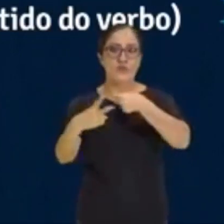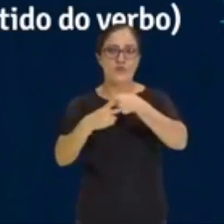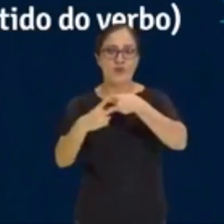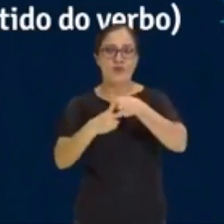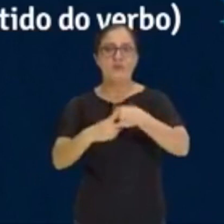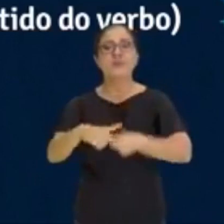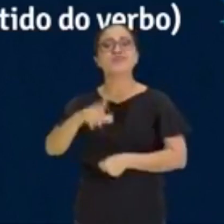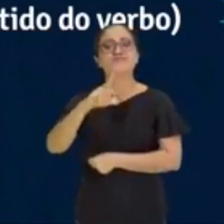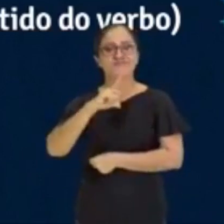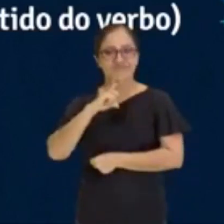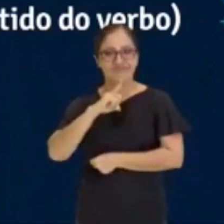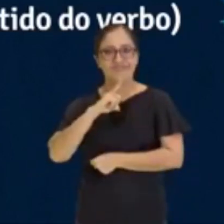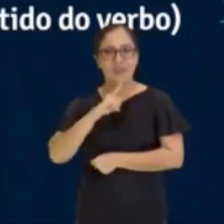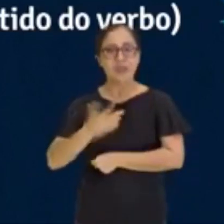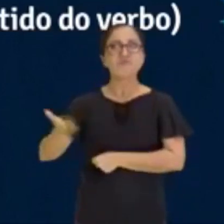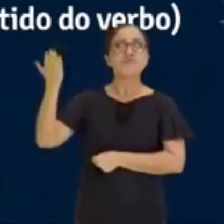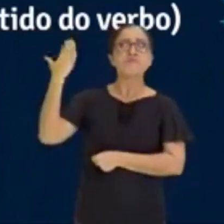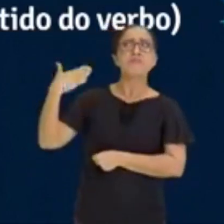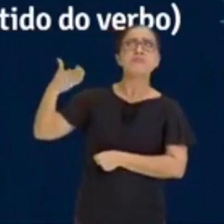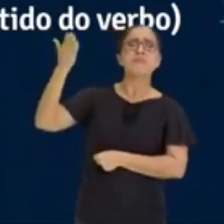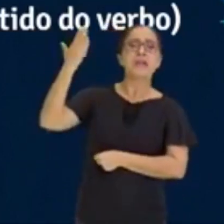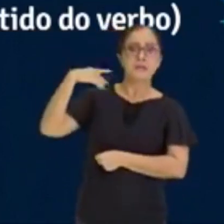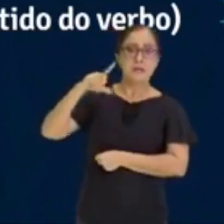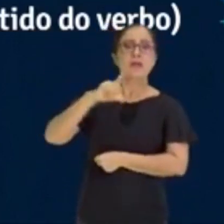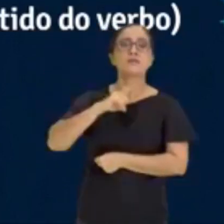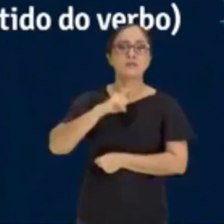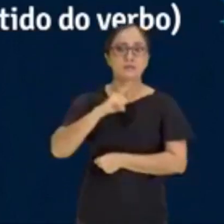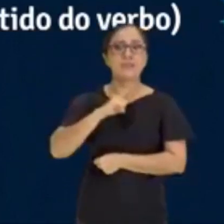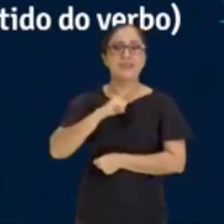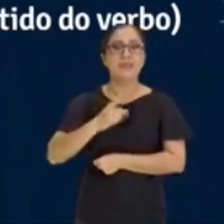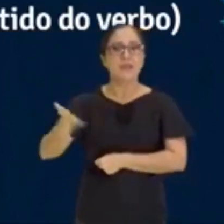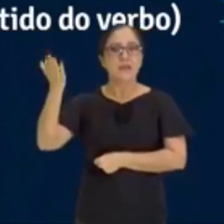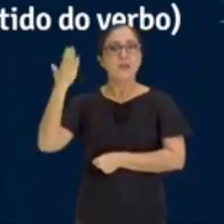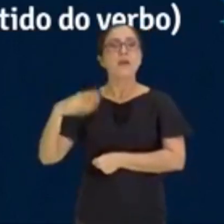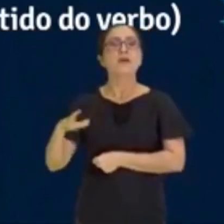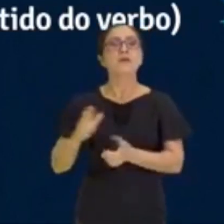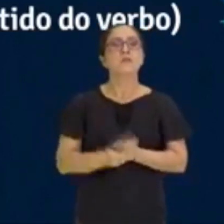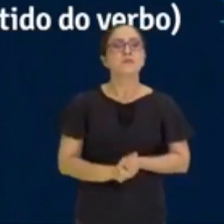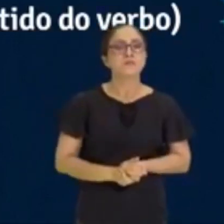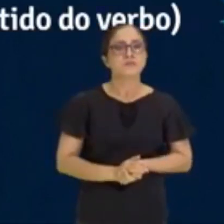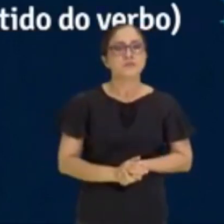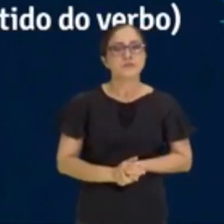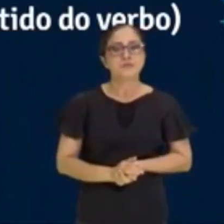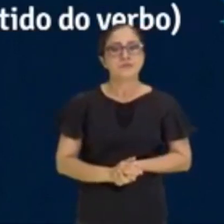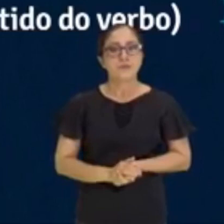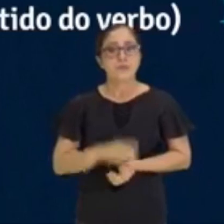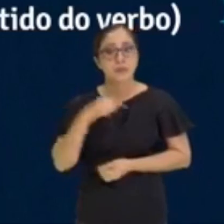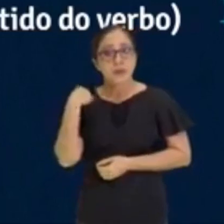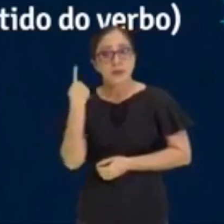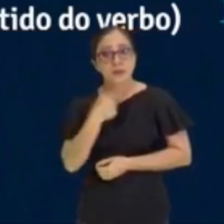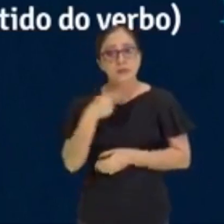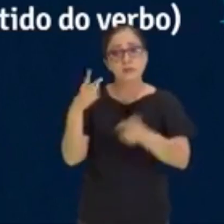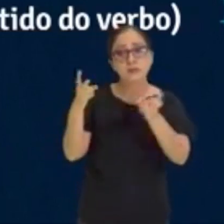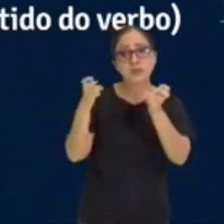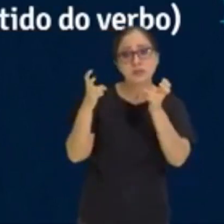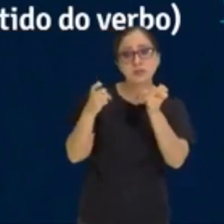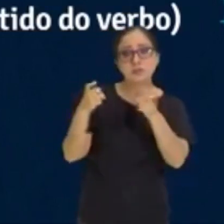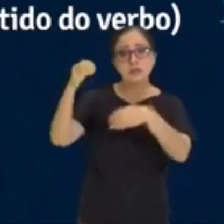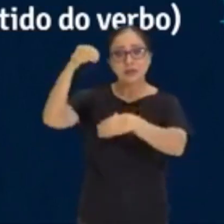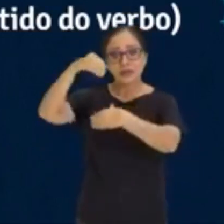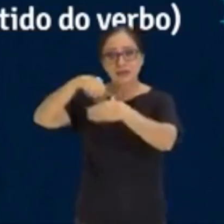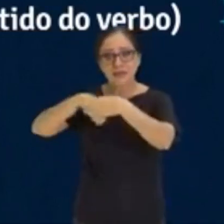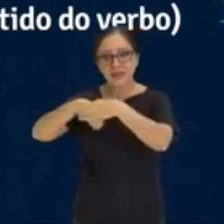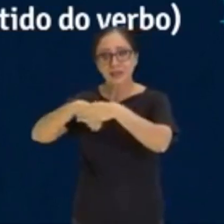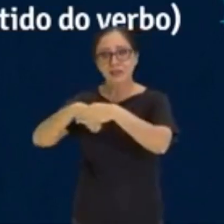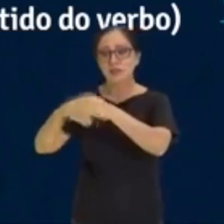verbo ter no pretérito, é o verbo ter no passado. Para nós identificarmos os elementos